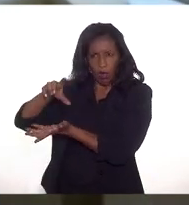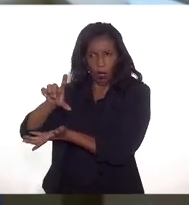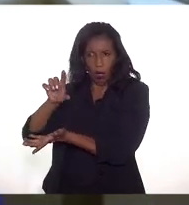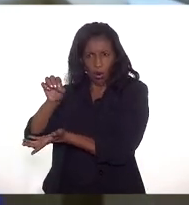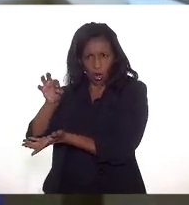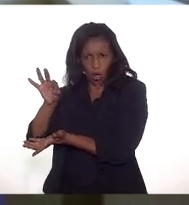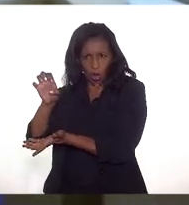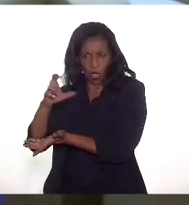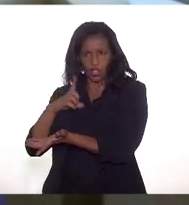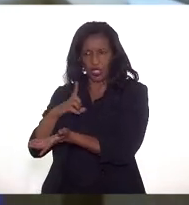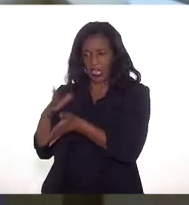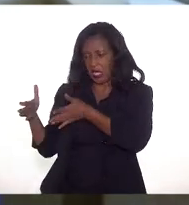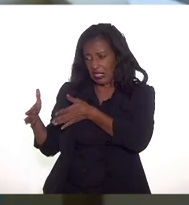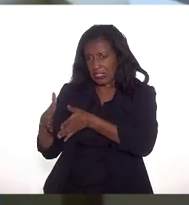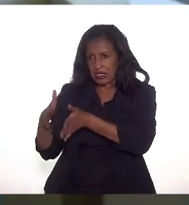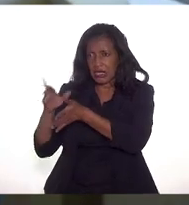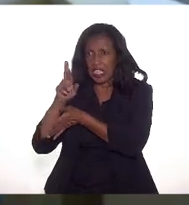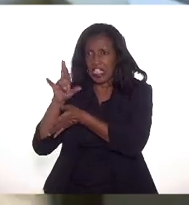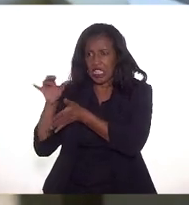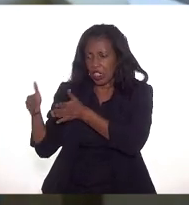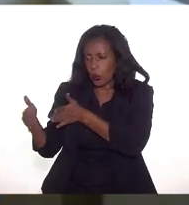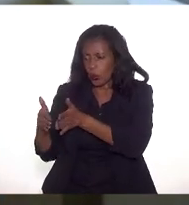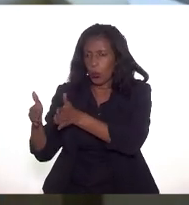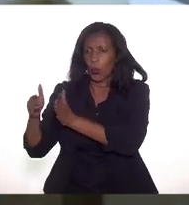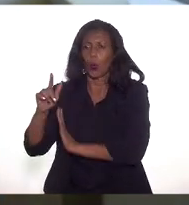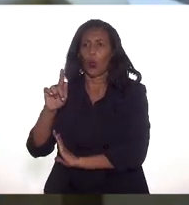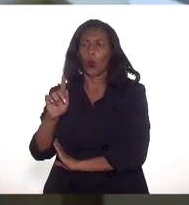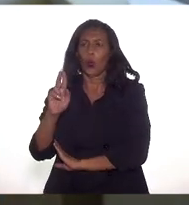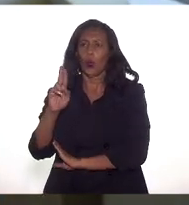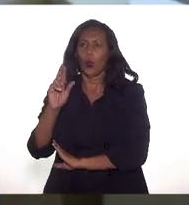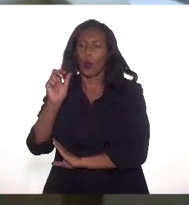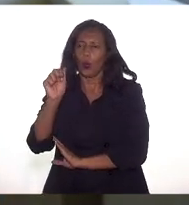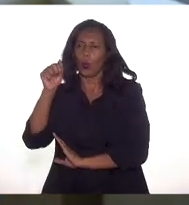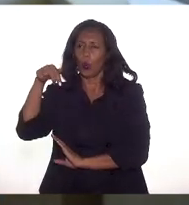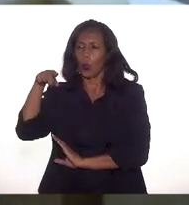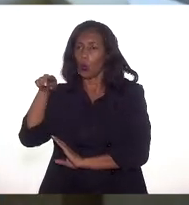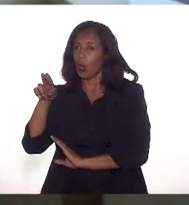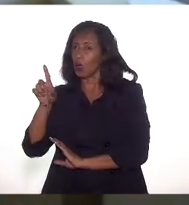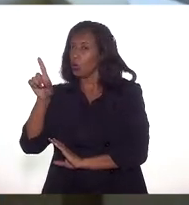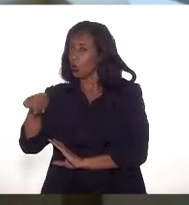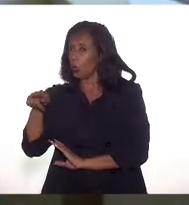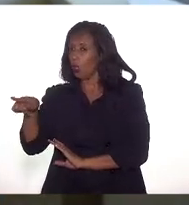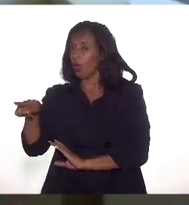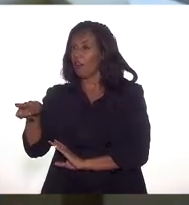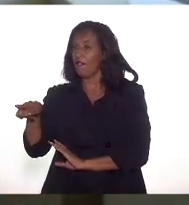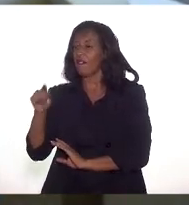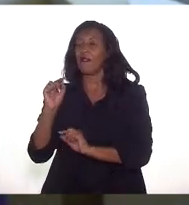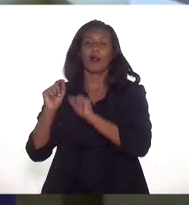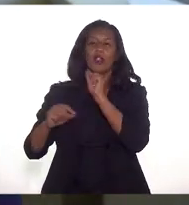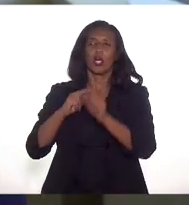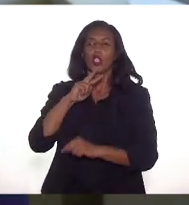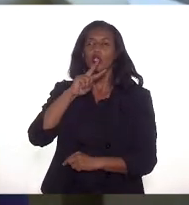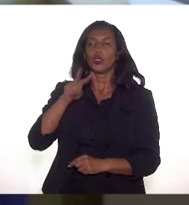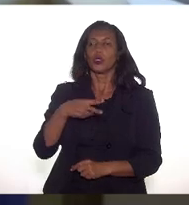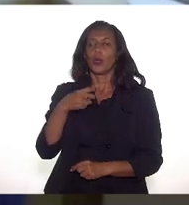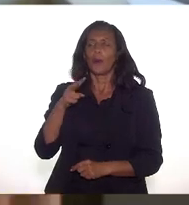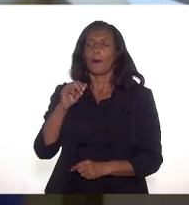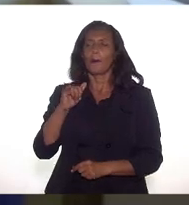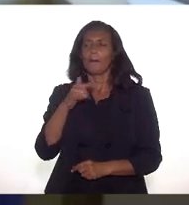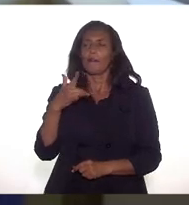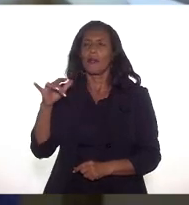Guandu, que tem o sistema Guandu, vai investir 2 bilhões em 5 anos para